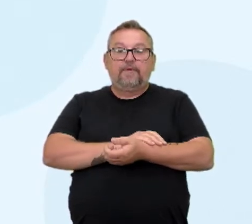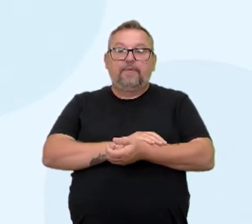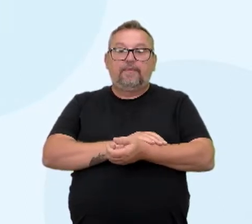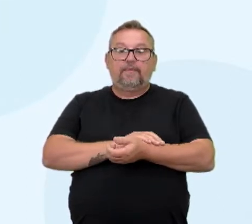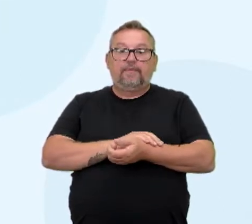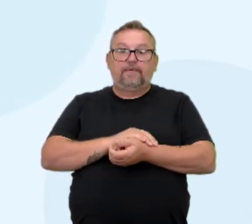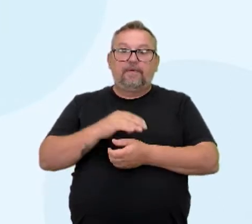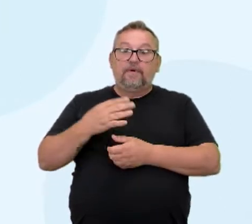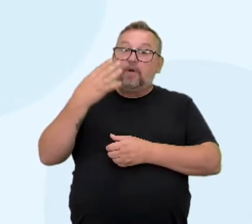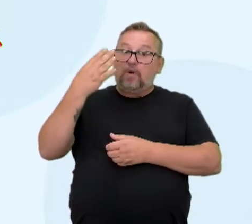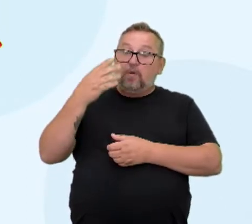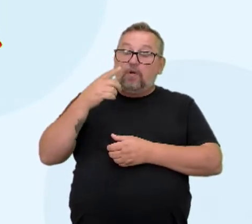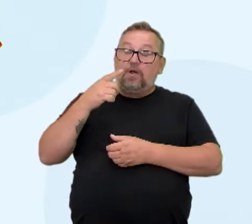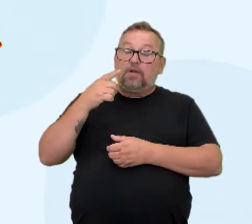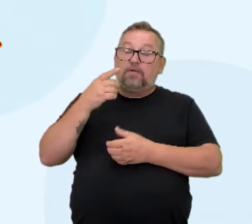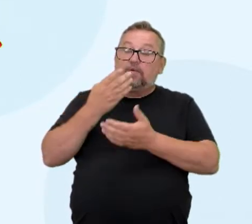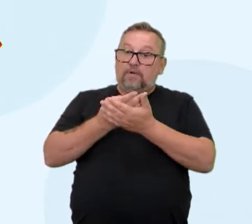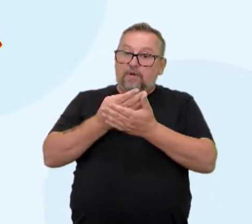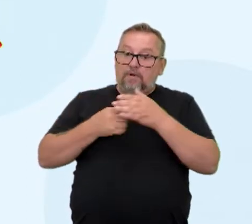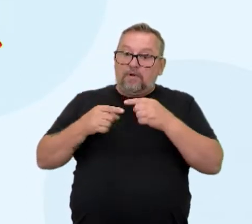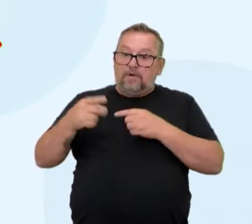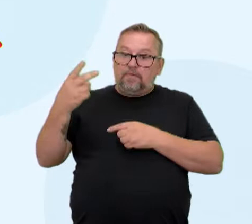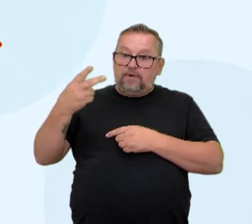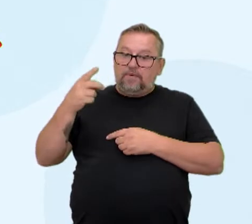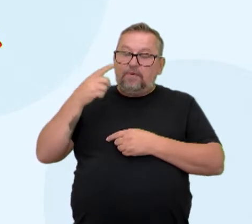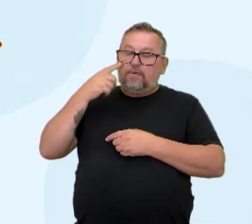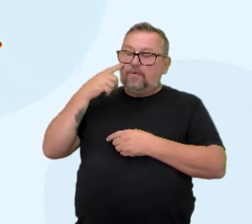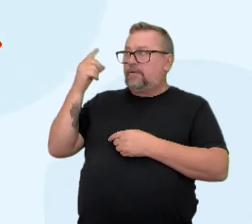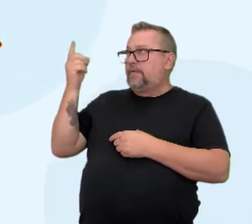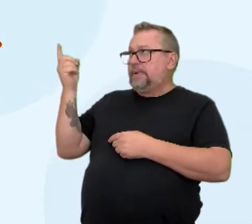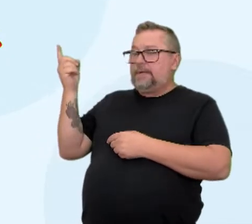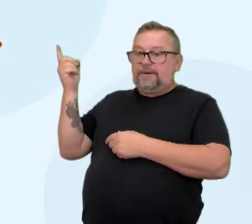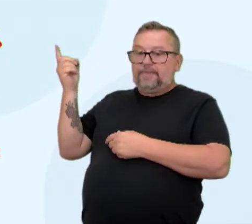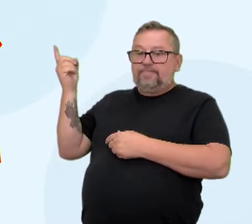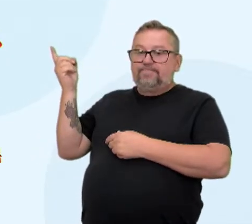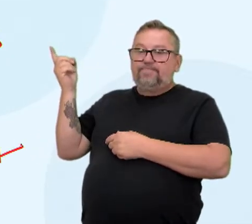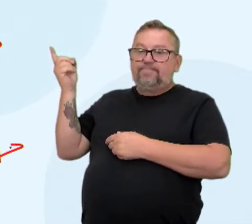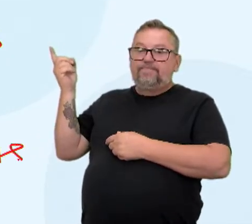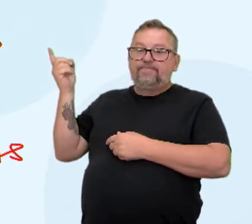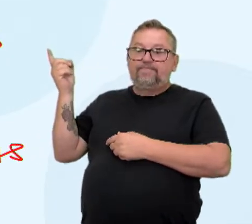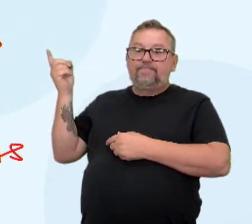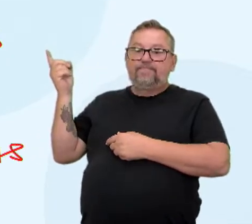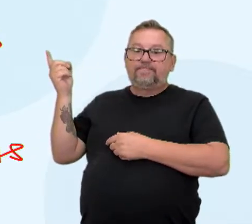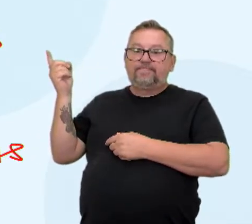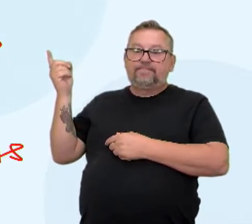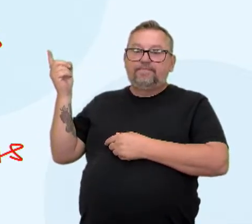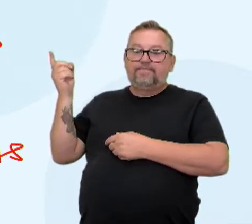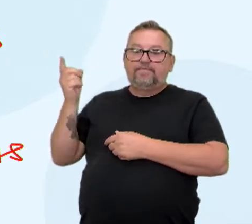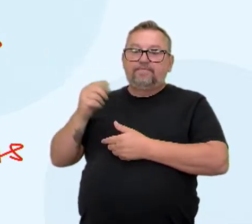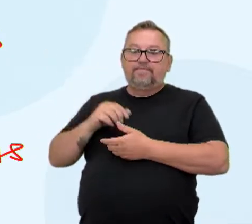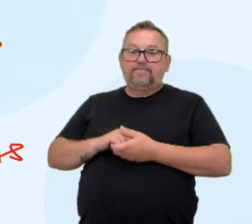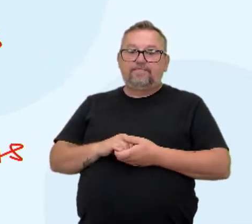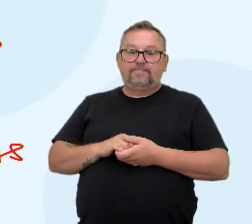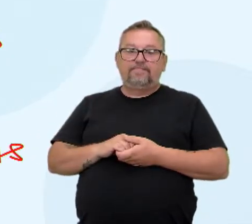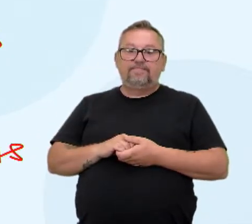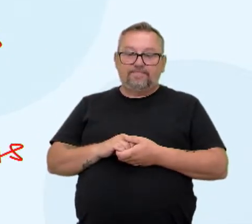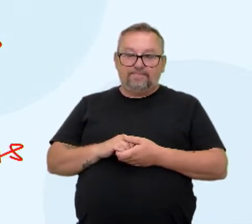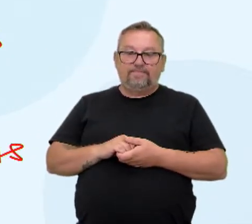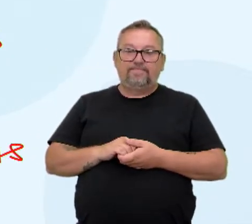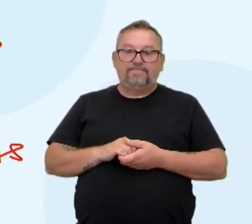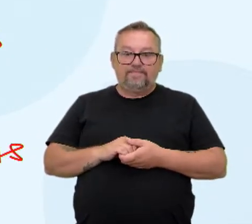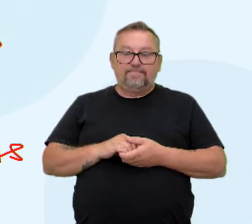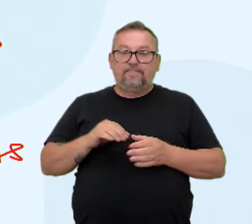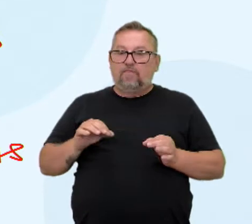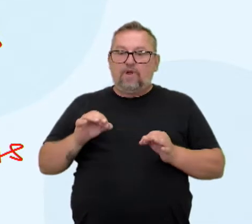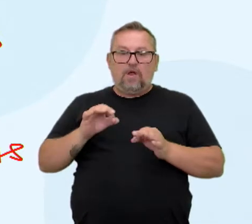4 aulas na semana 2, 4 aulas na semana 3. E 4 aulas de sistematização